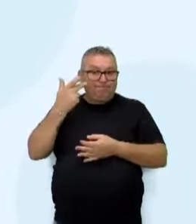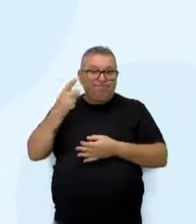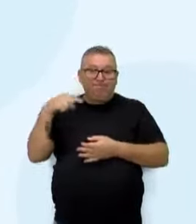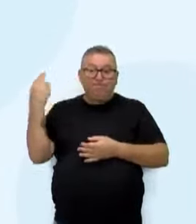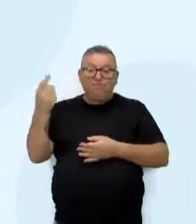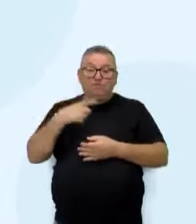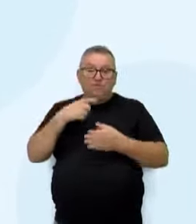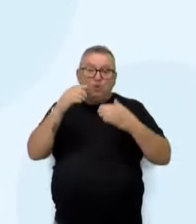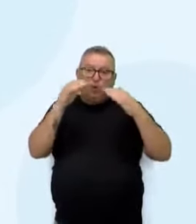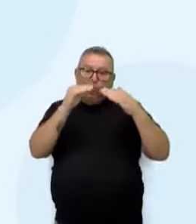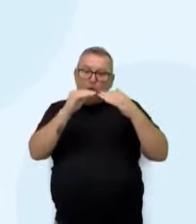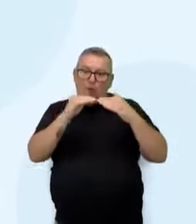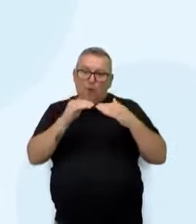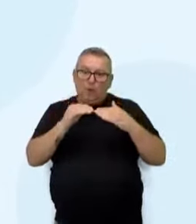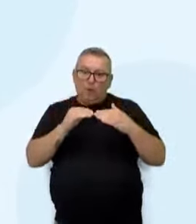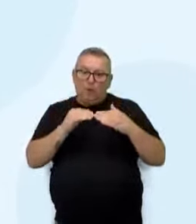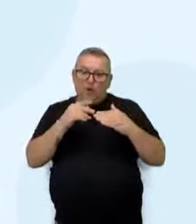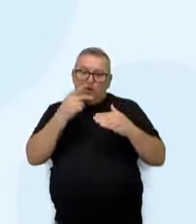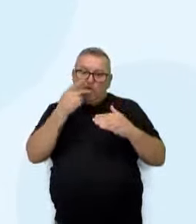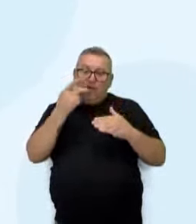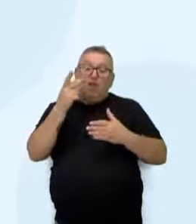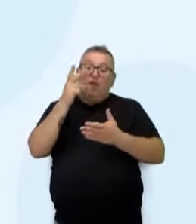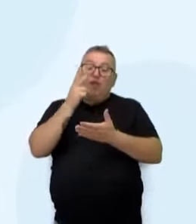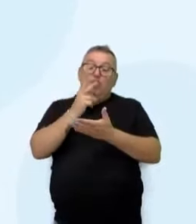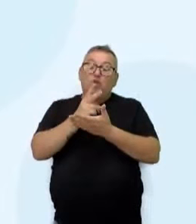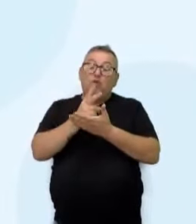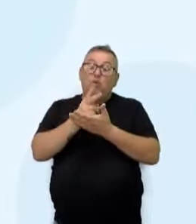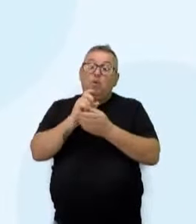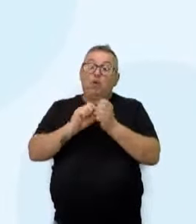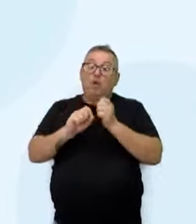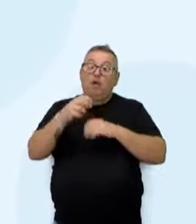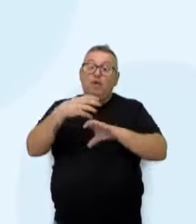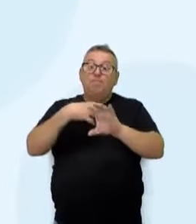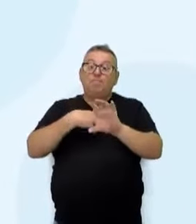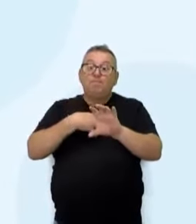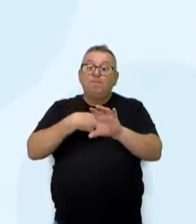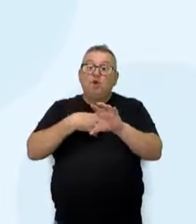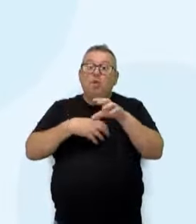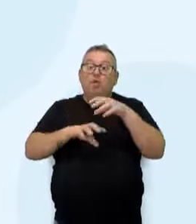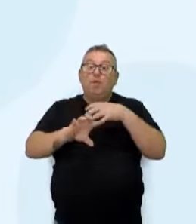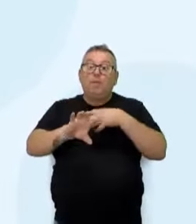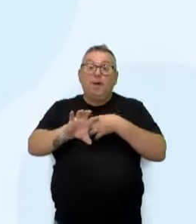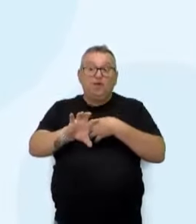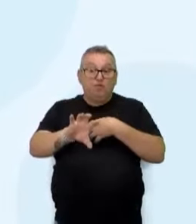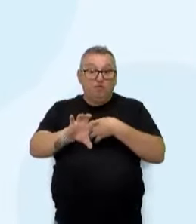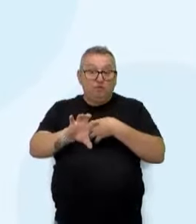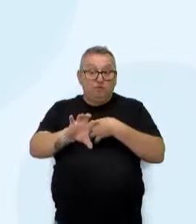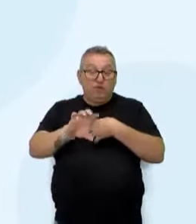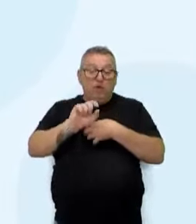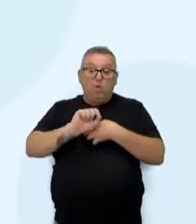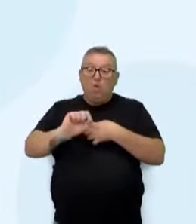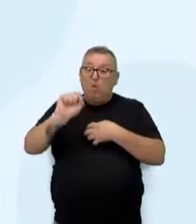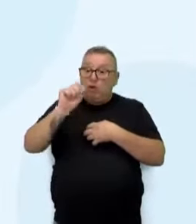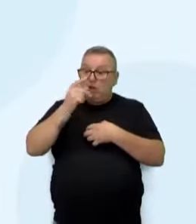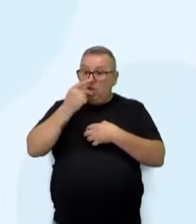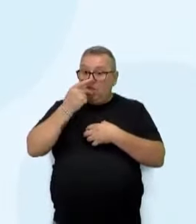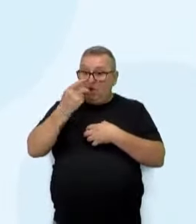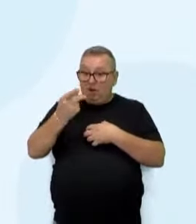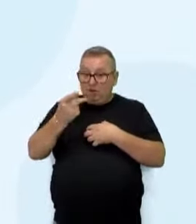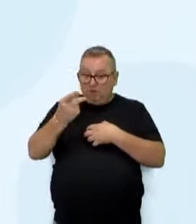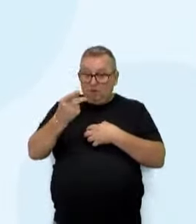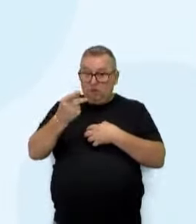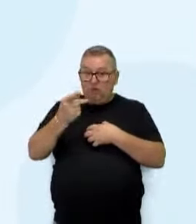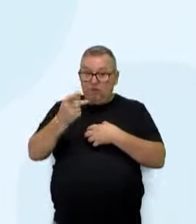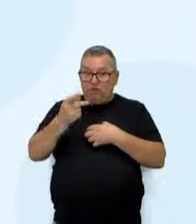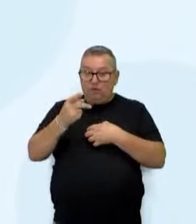estivéssemos alinhados, quando estivéssemos falando sobre empatia, tivéssemos um entendimento sobre o que estávamos falando e do que estamos